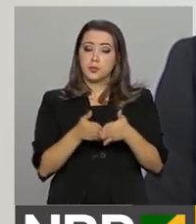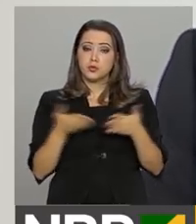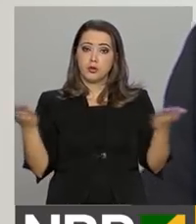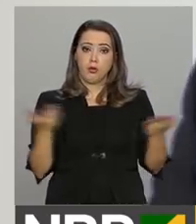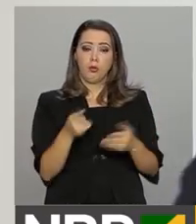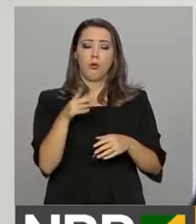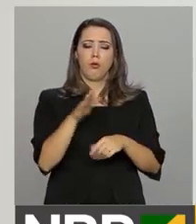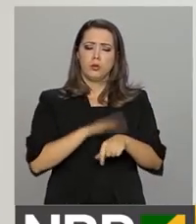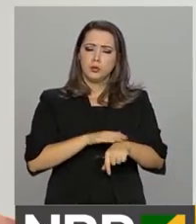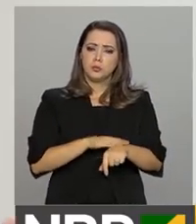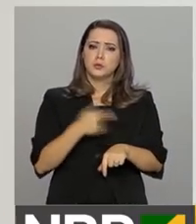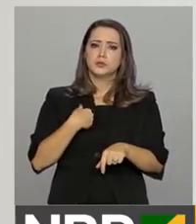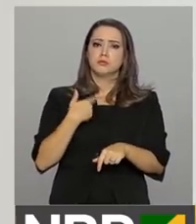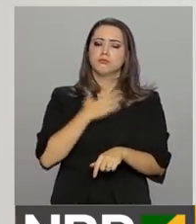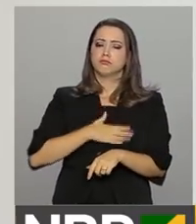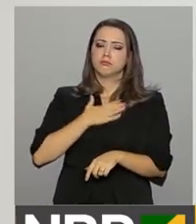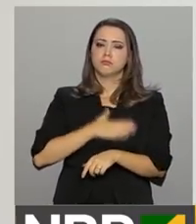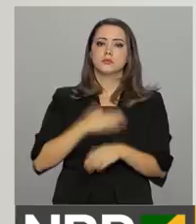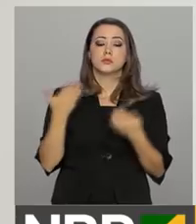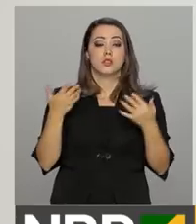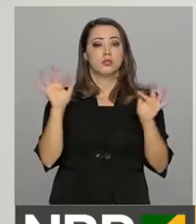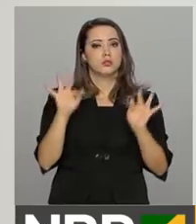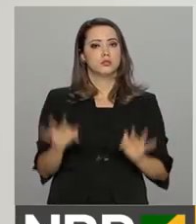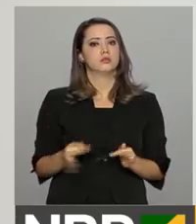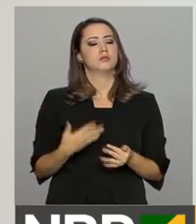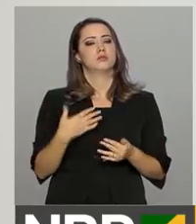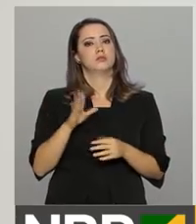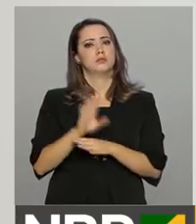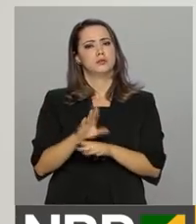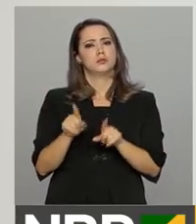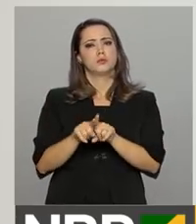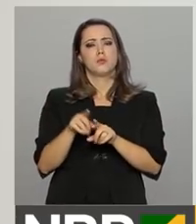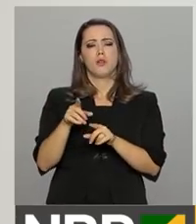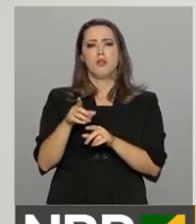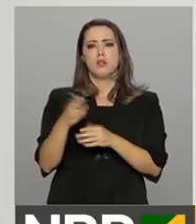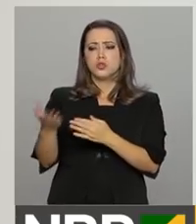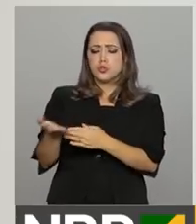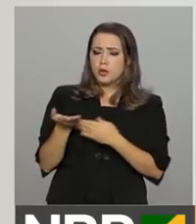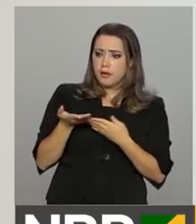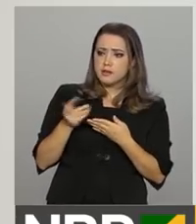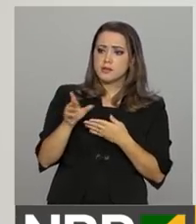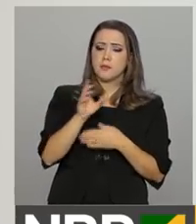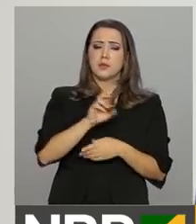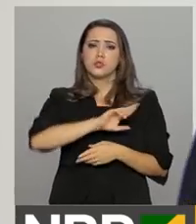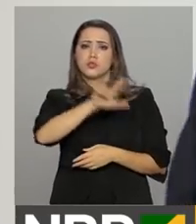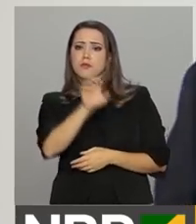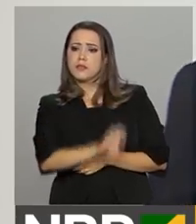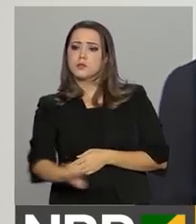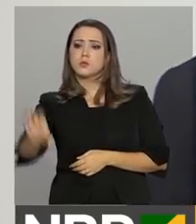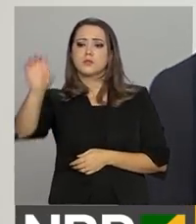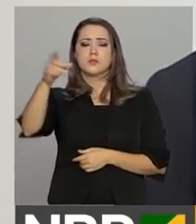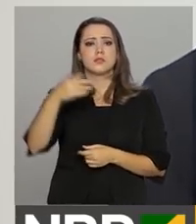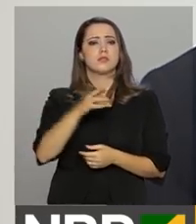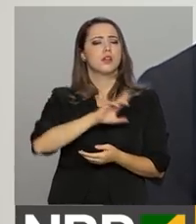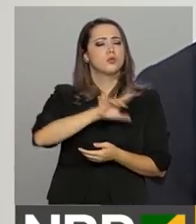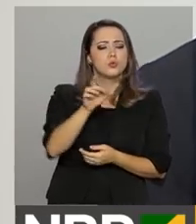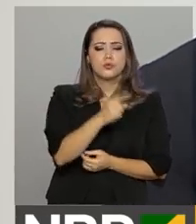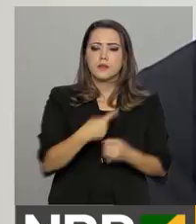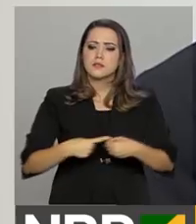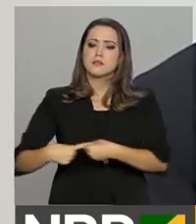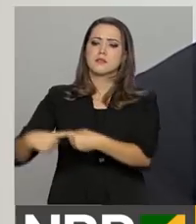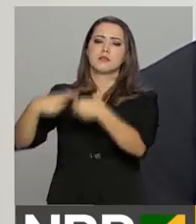em que eu tenho prazer ea satisfação de atender a vários estados brasileiros e no particular vários municípios brasileiros